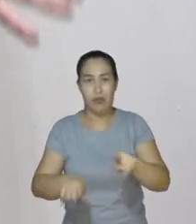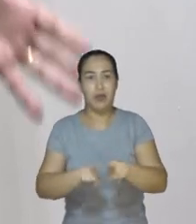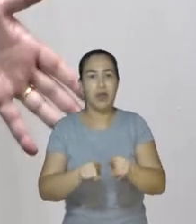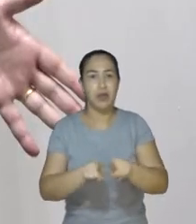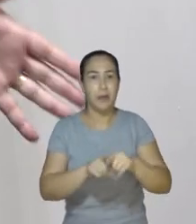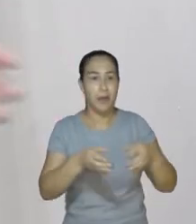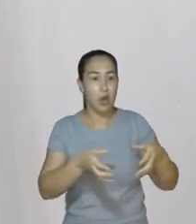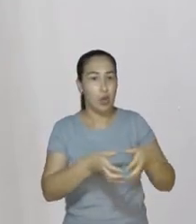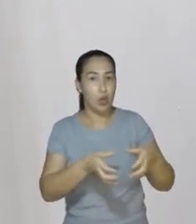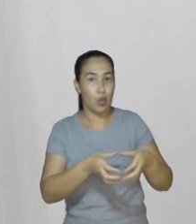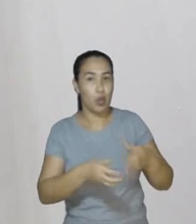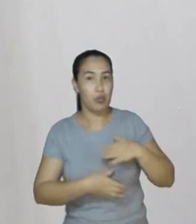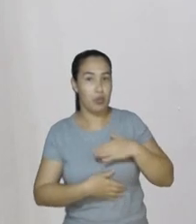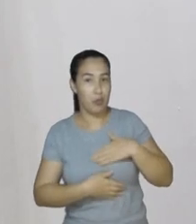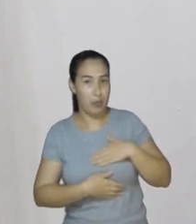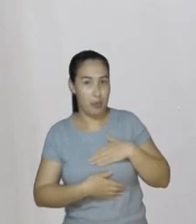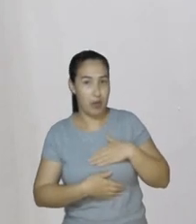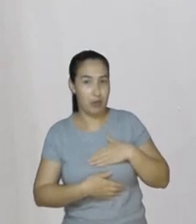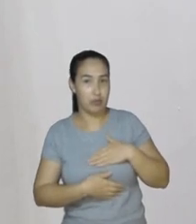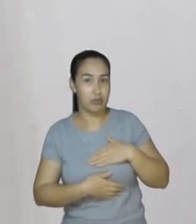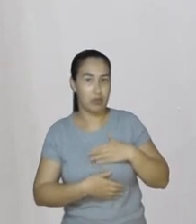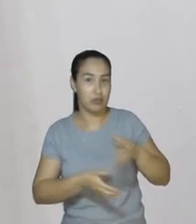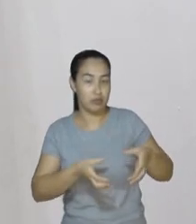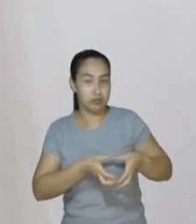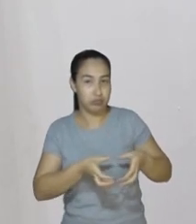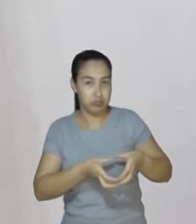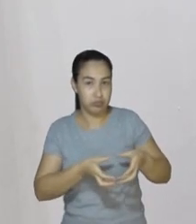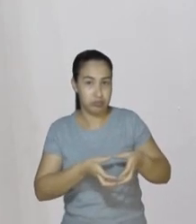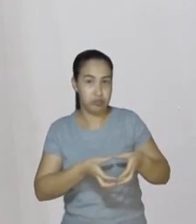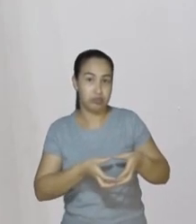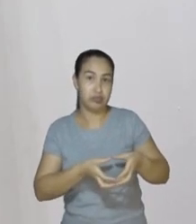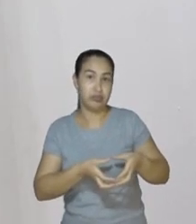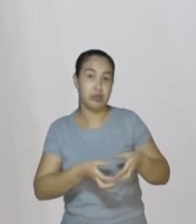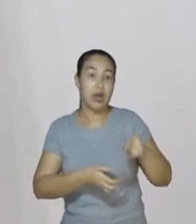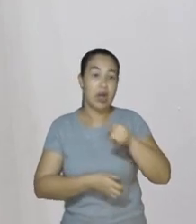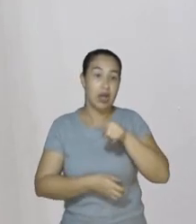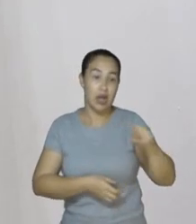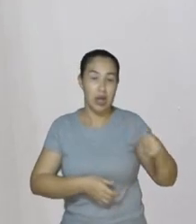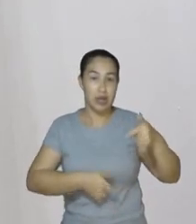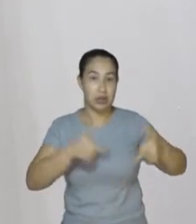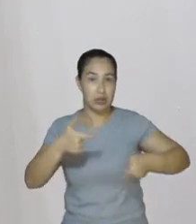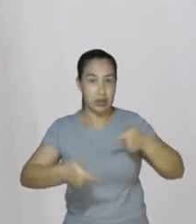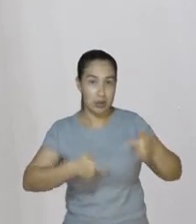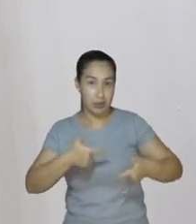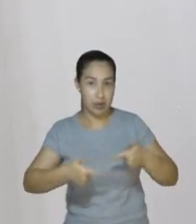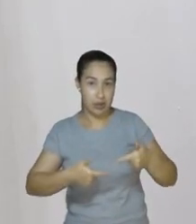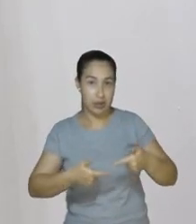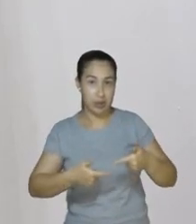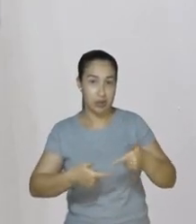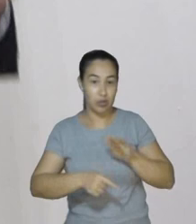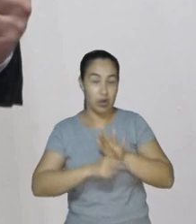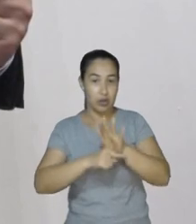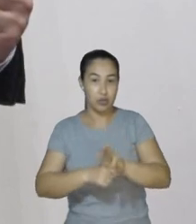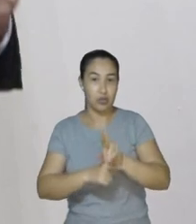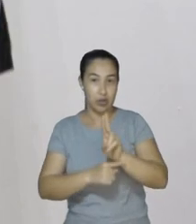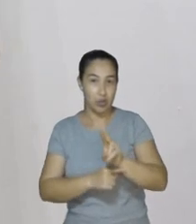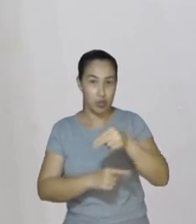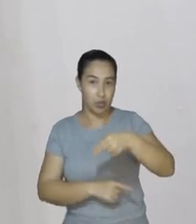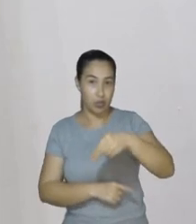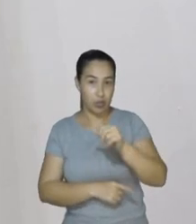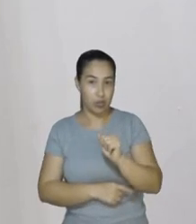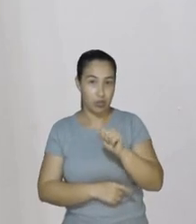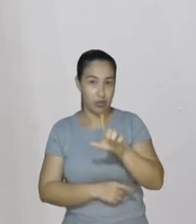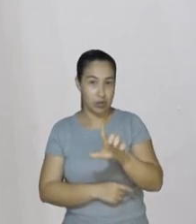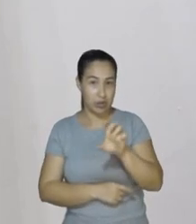agora já está no nosso regimento e na nossa Constituição, que aqueles que estão a serviço da Unali, as faltas nas viagens da Unali